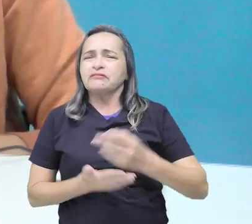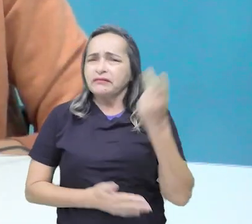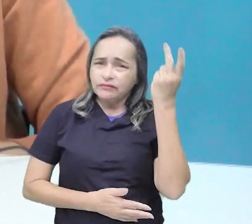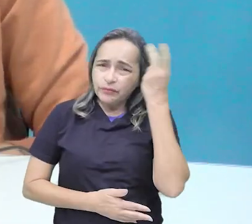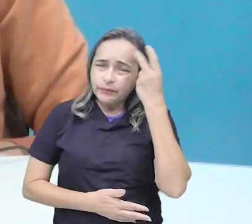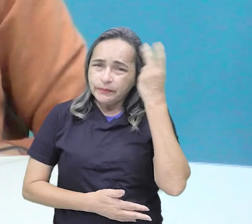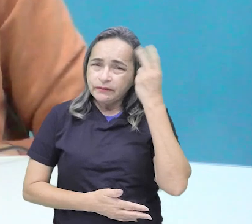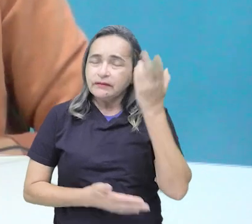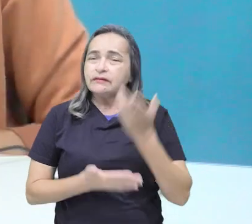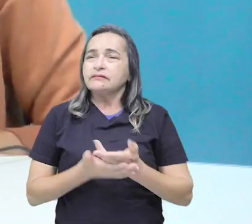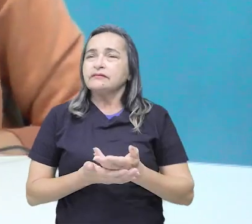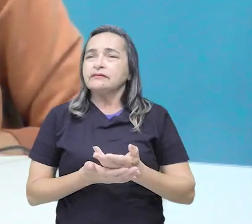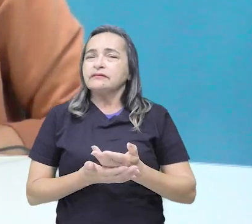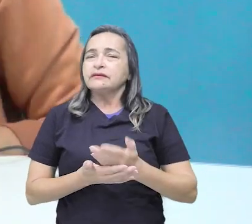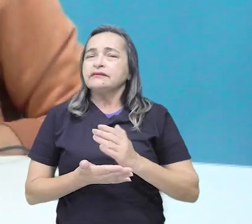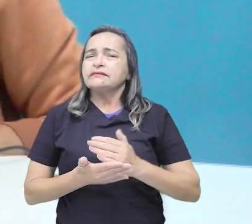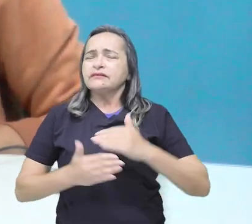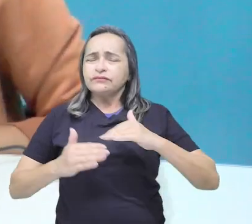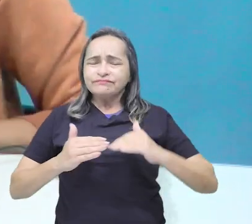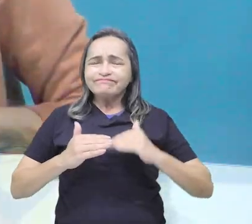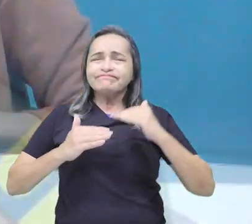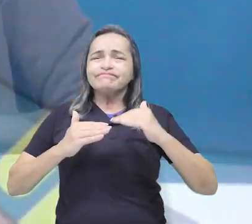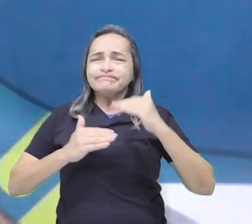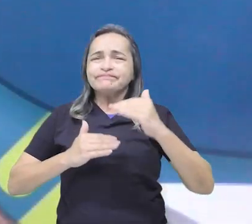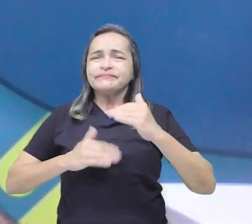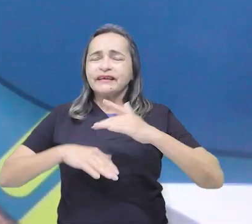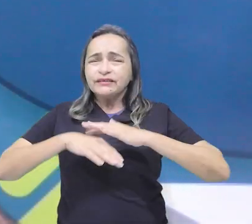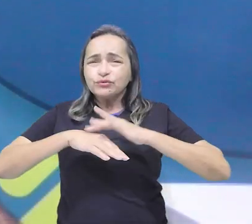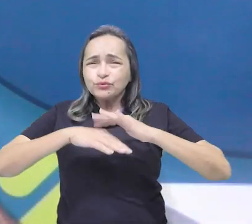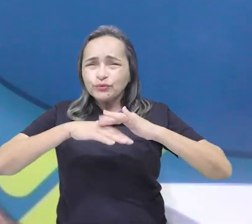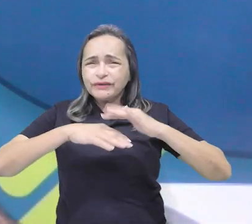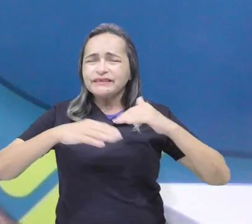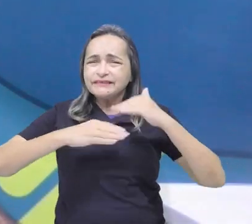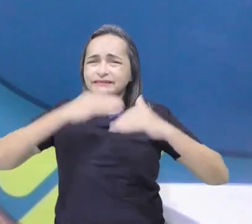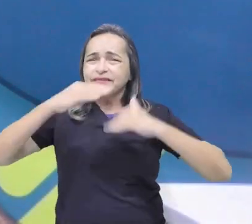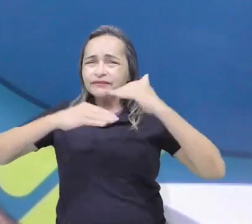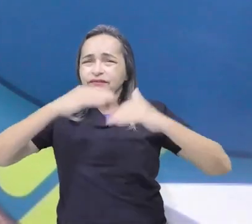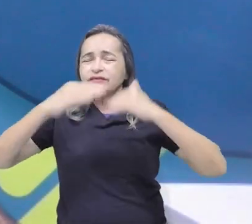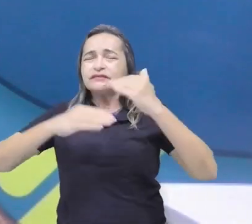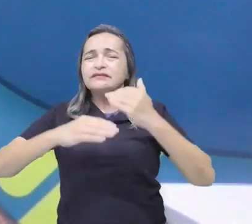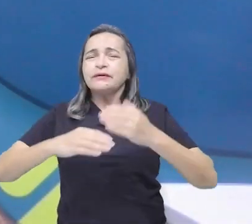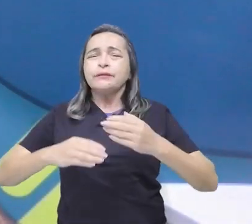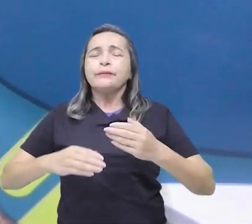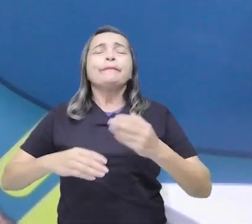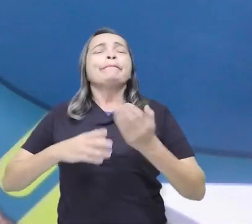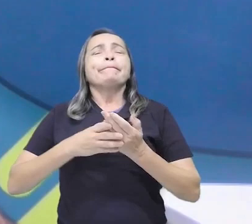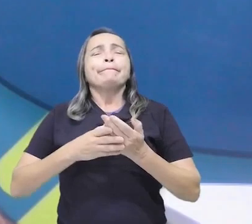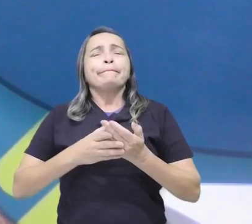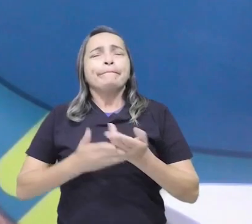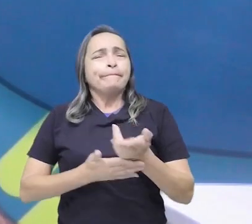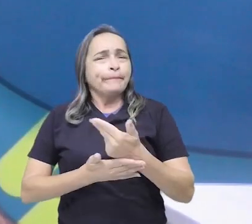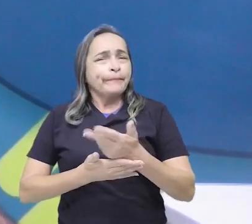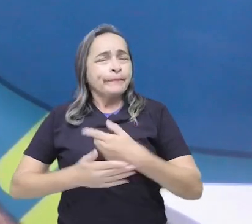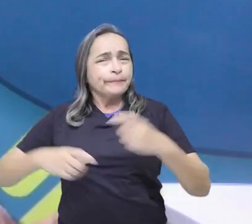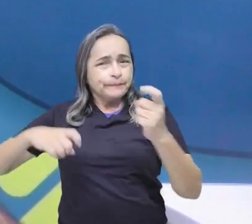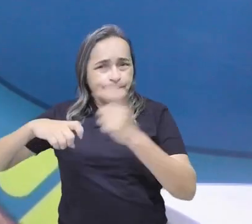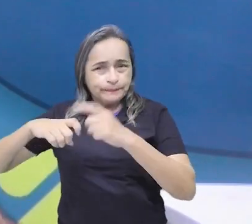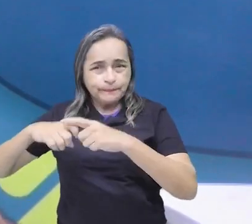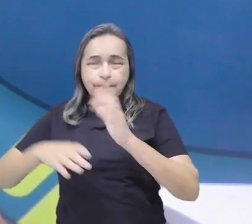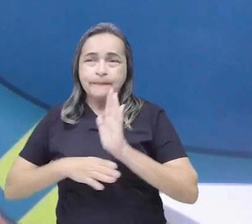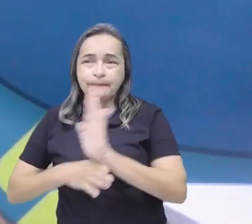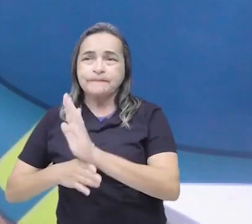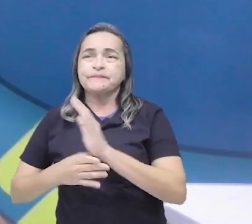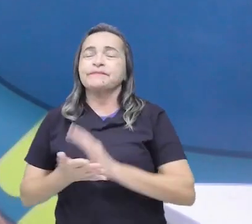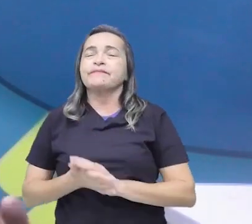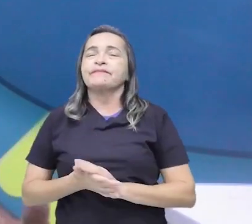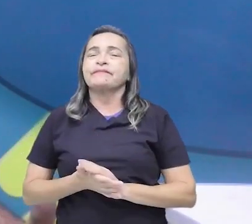pacientes costumam começar a procurar ajuda médica? Muito bem, boa tarde a todos e muito obrigado mais uma vez pelo seu convite. Acho muito